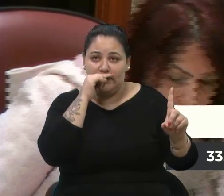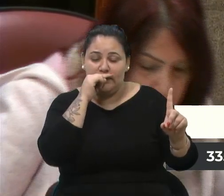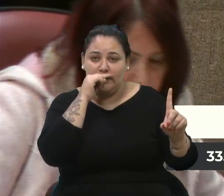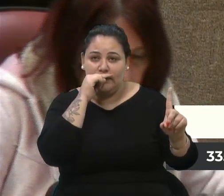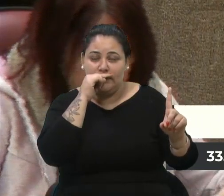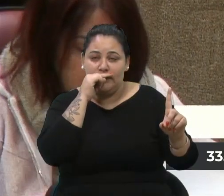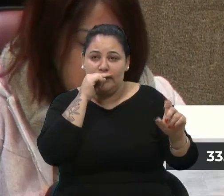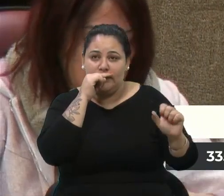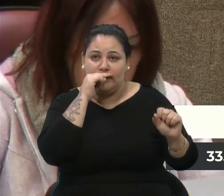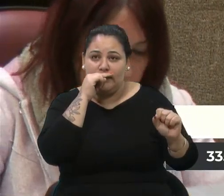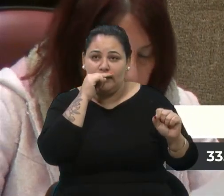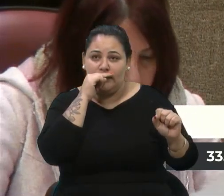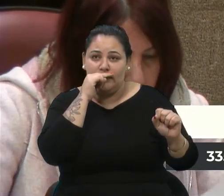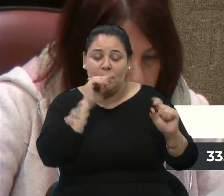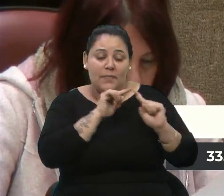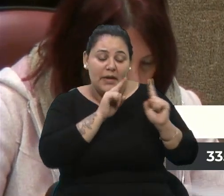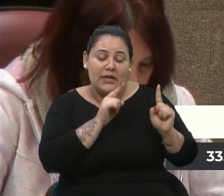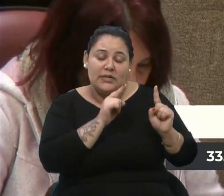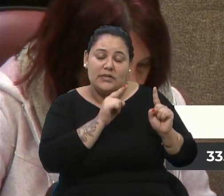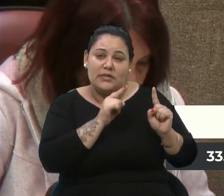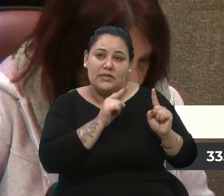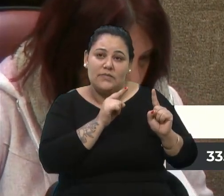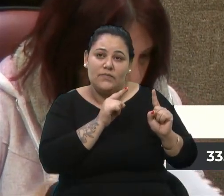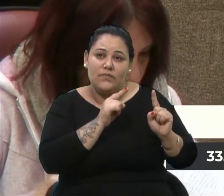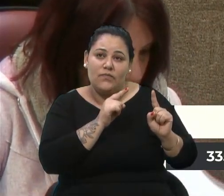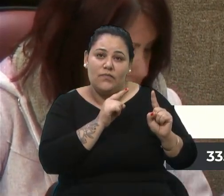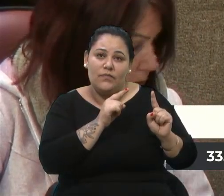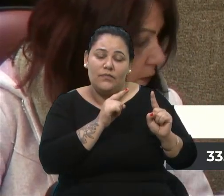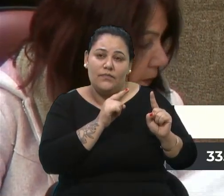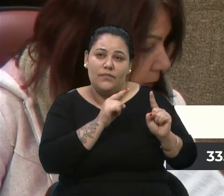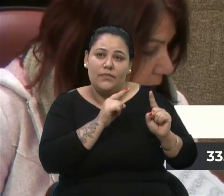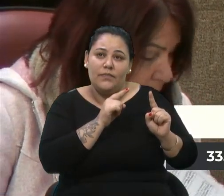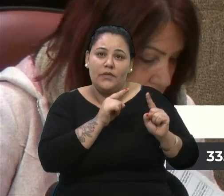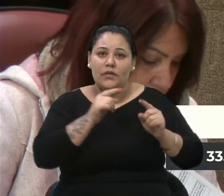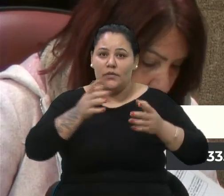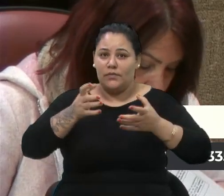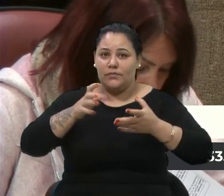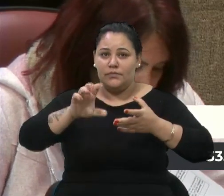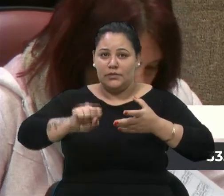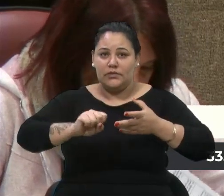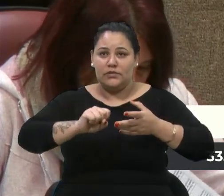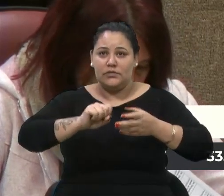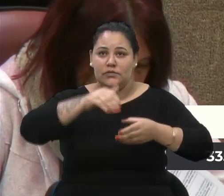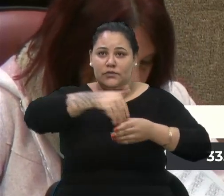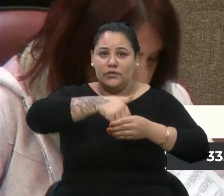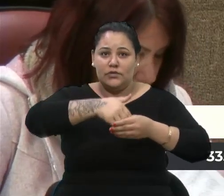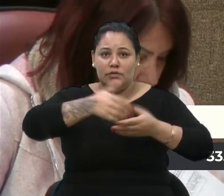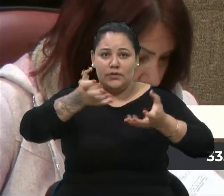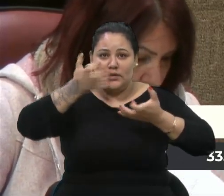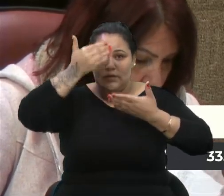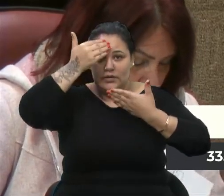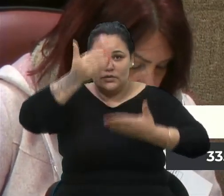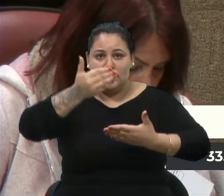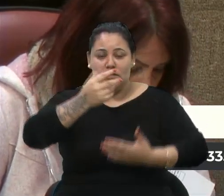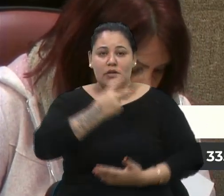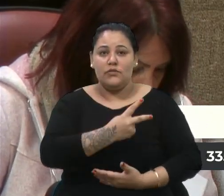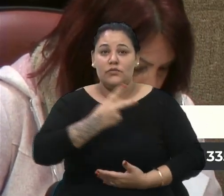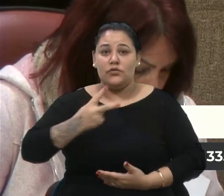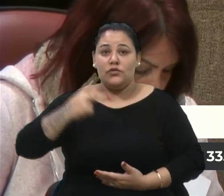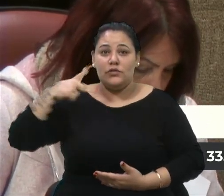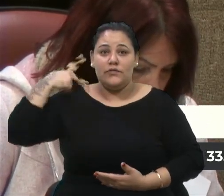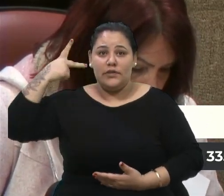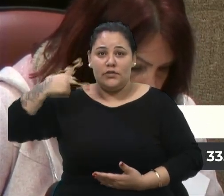homenagem, mas eu peguei a declaração de voto para agradecer aos 22 vereadores que assinaram essa